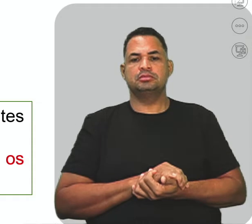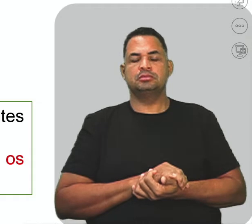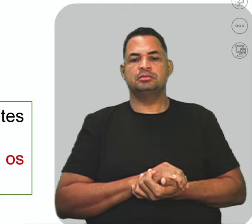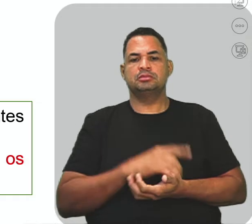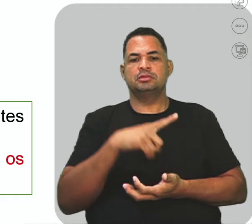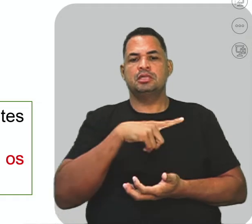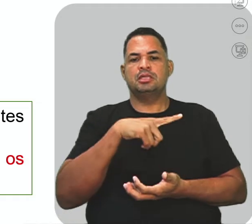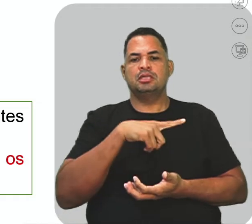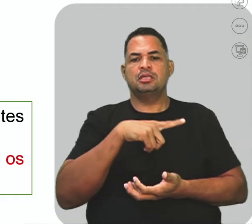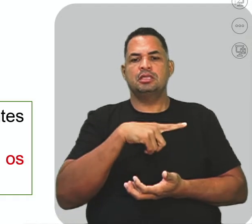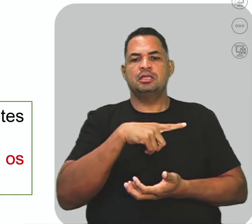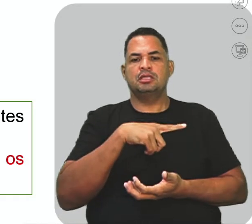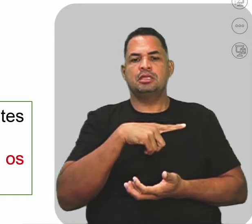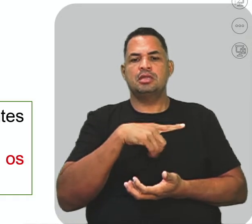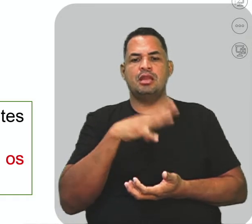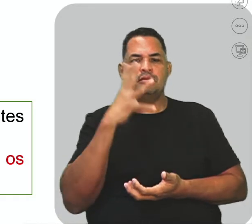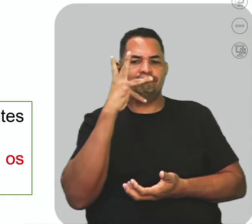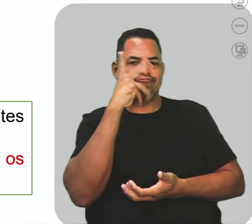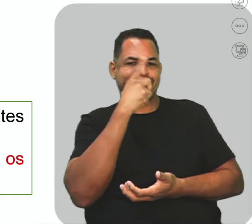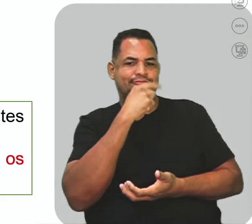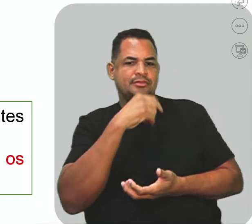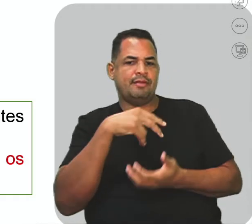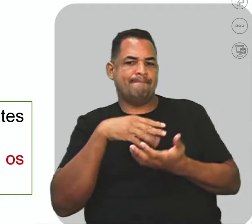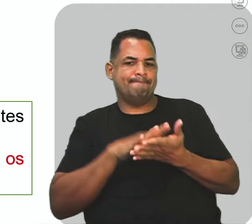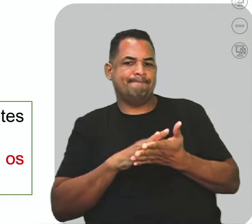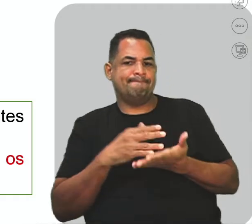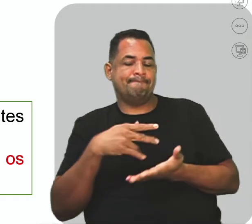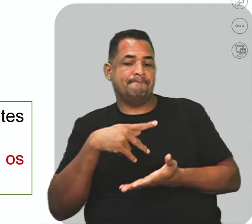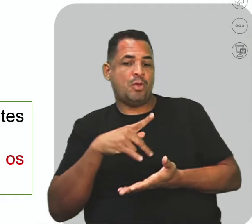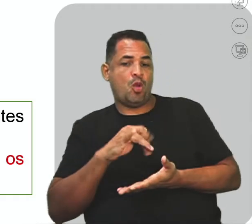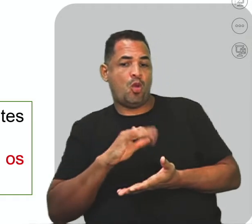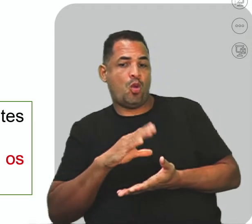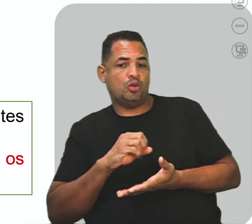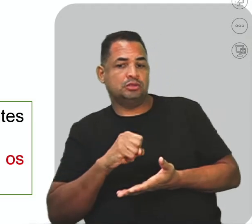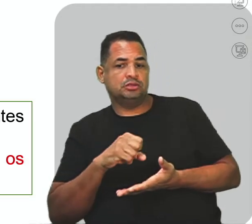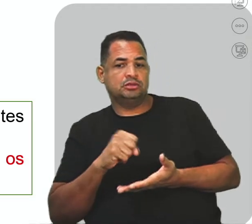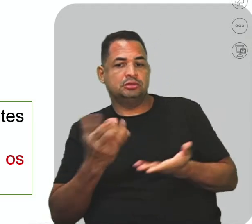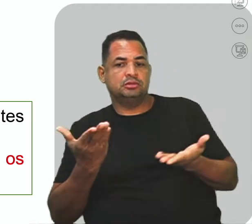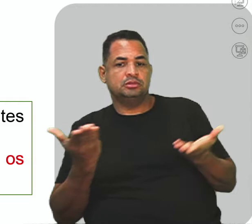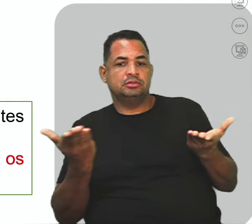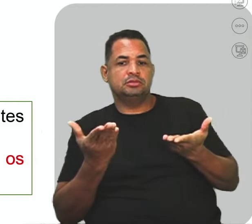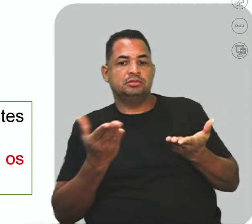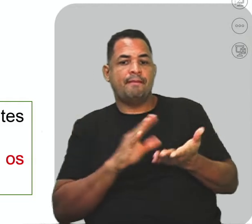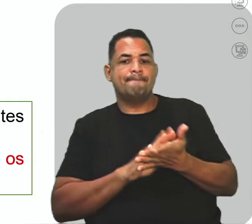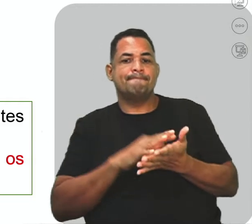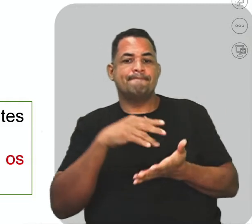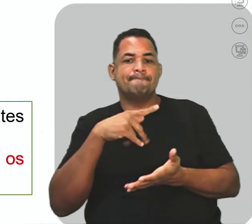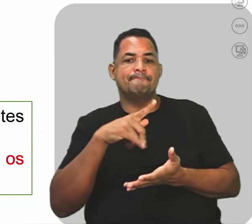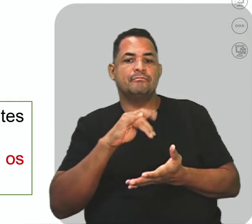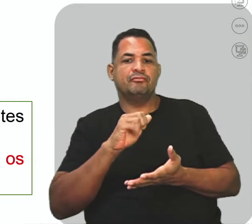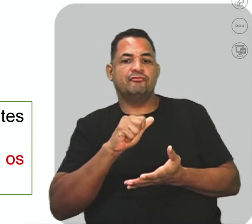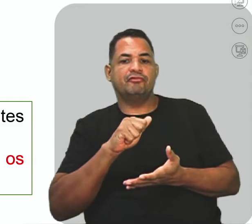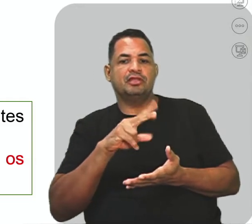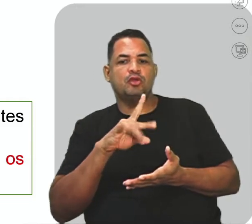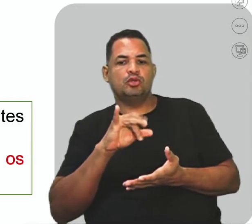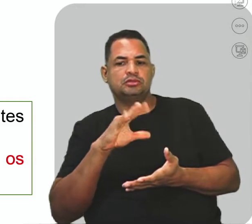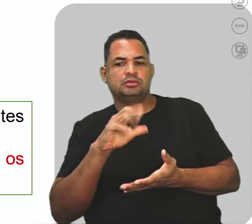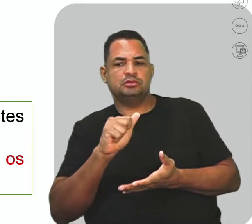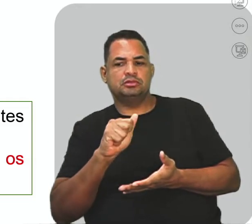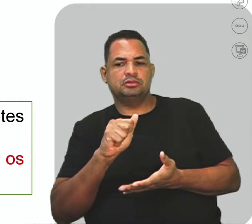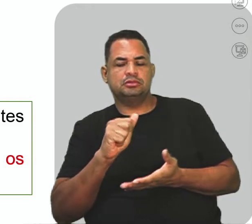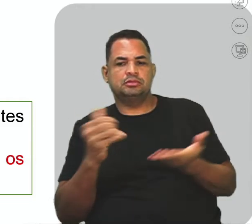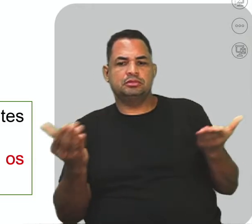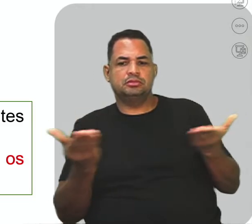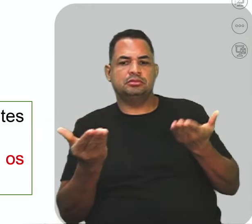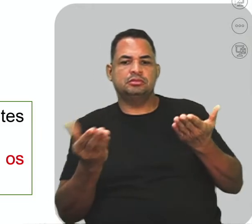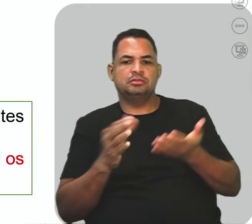vai ter era linda, mas vaidosa, vai se opor. Quando eu digo era linda, pois vaidosa, né? A